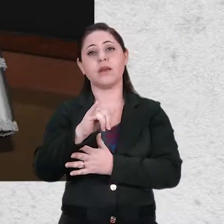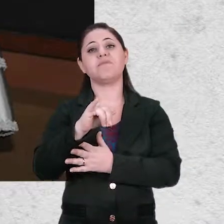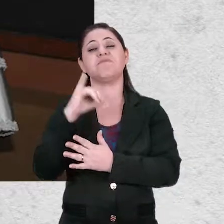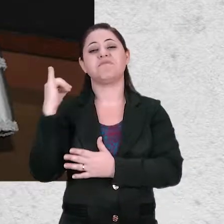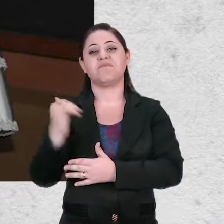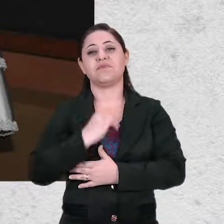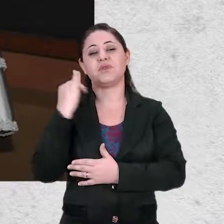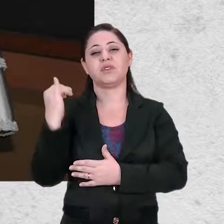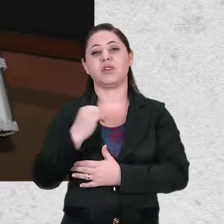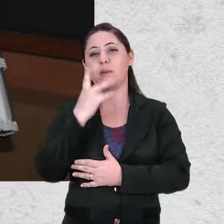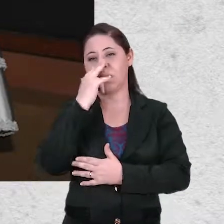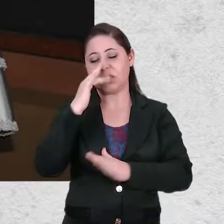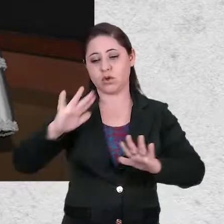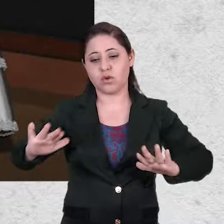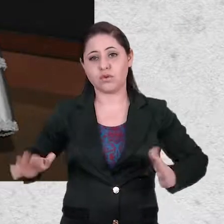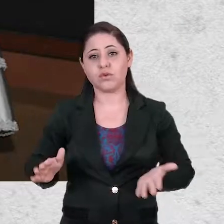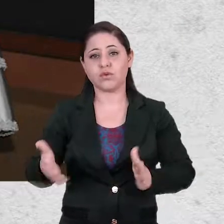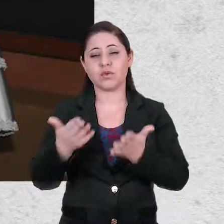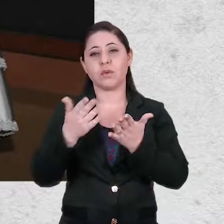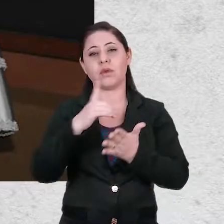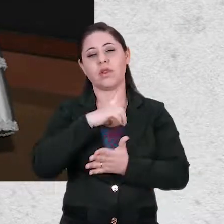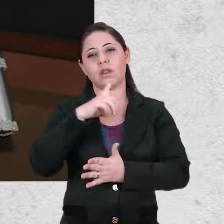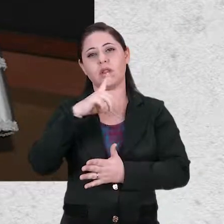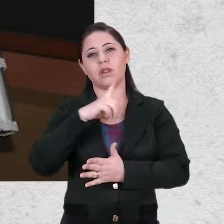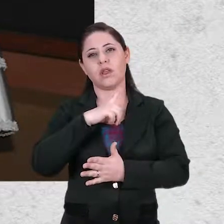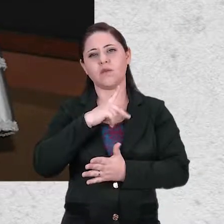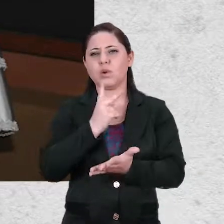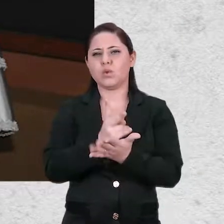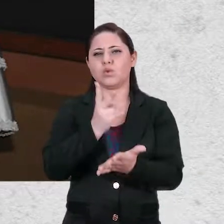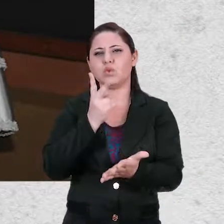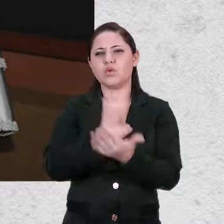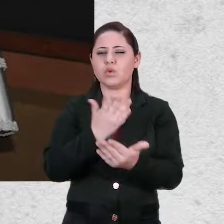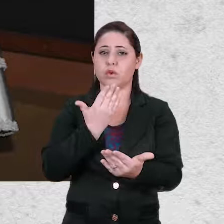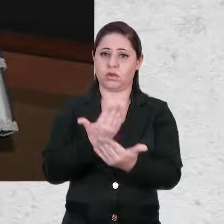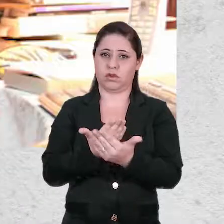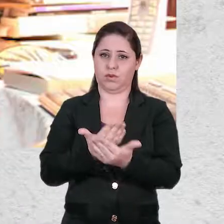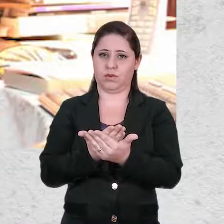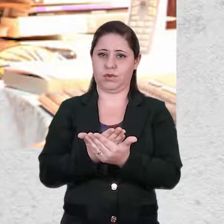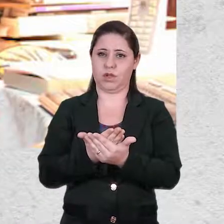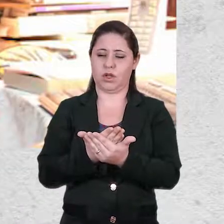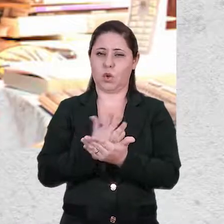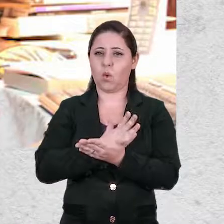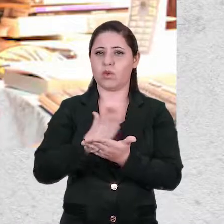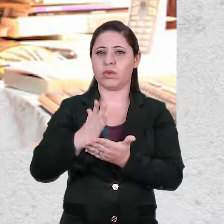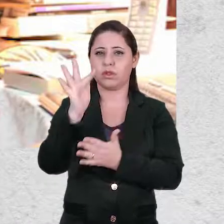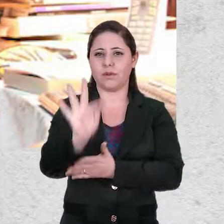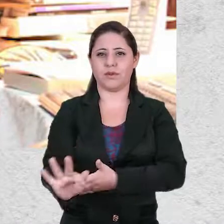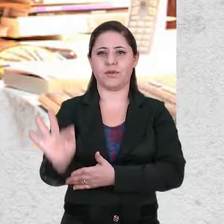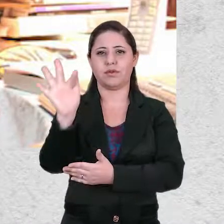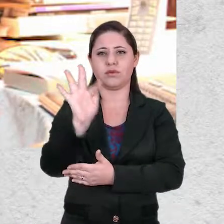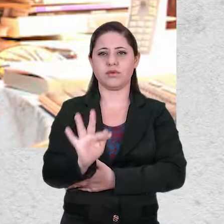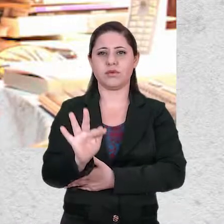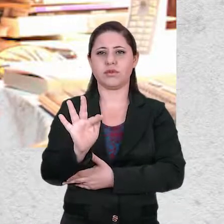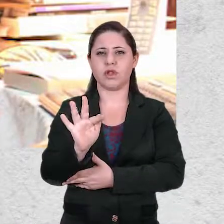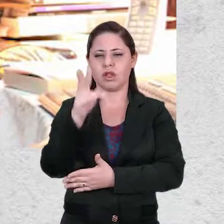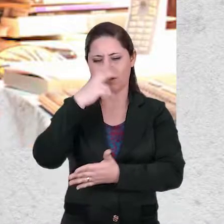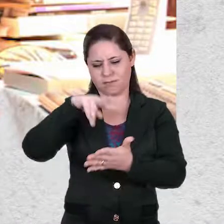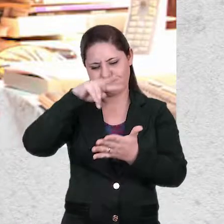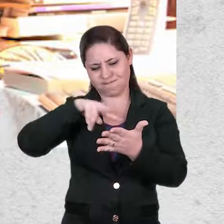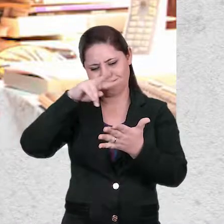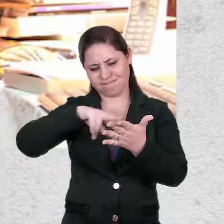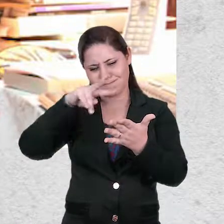foi fundamental para nós. Então foi o estímulo que nós tivemos para continuar estudando, entrar numa